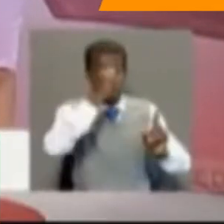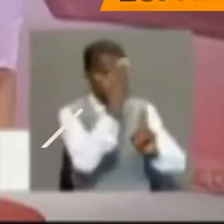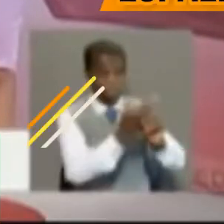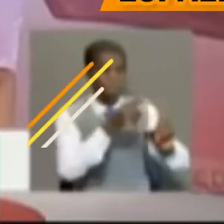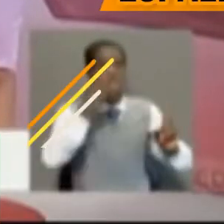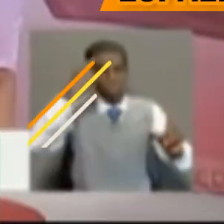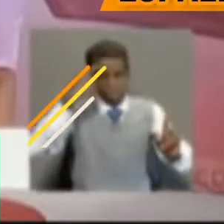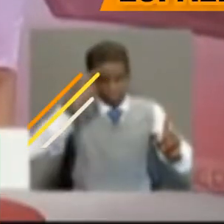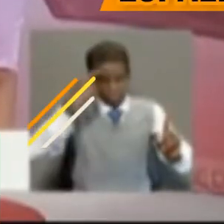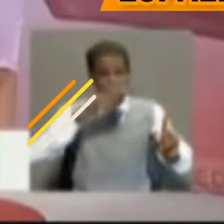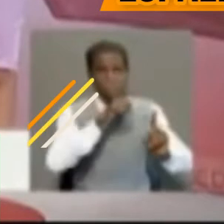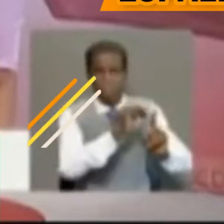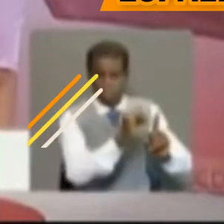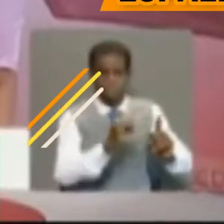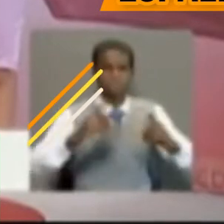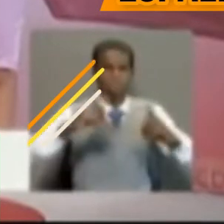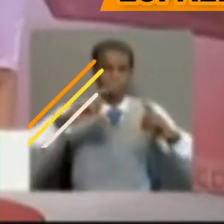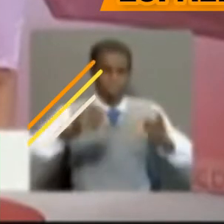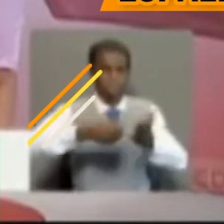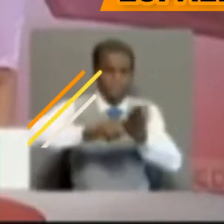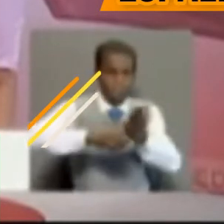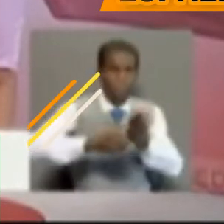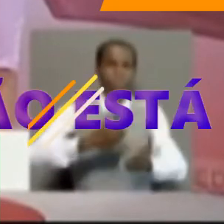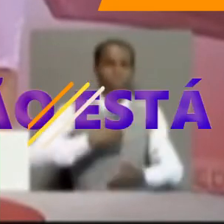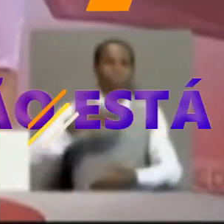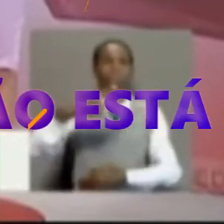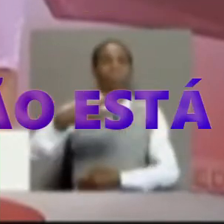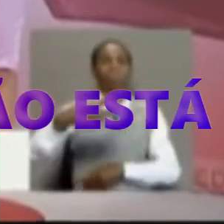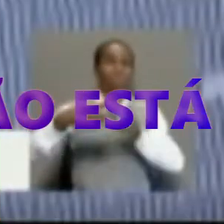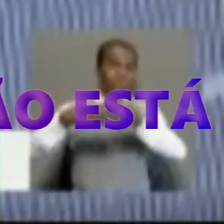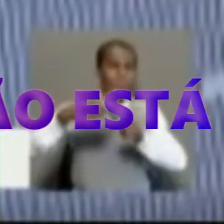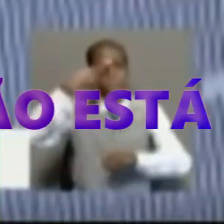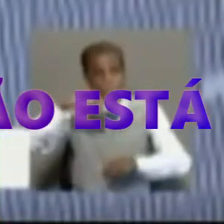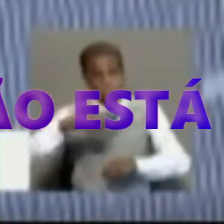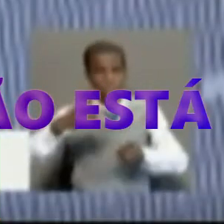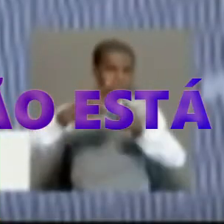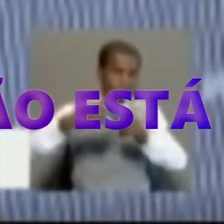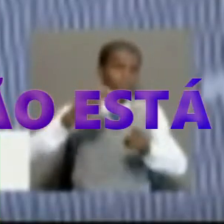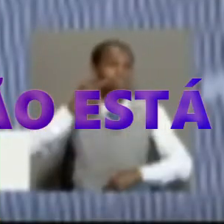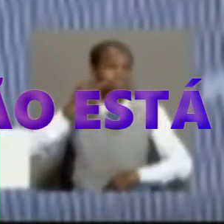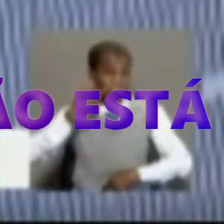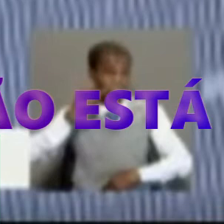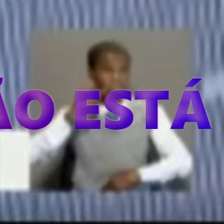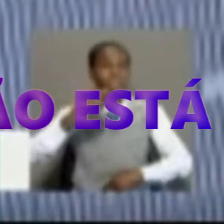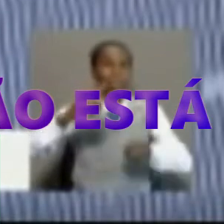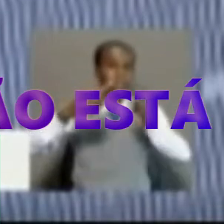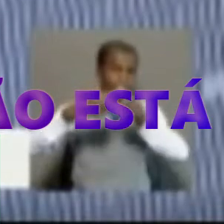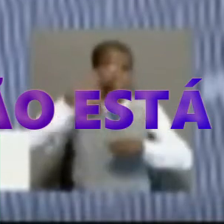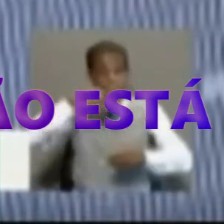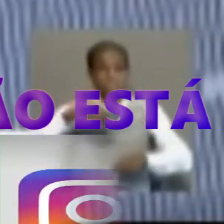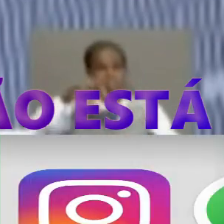dia 10 ainda não tinha perdido a cidadania portuguesa. Entretanto, em sede do Comitê Permanente, disse que o assunto